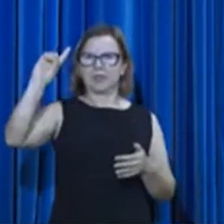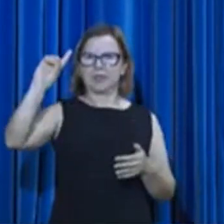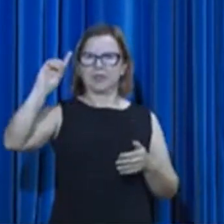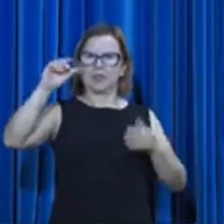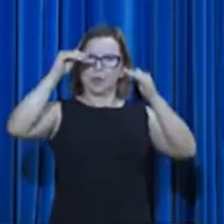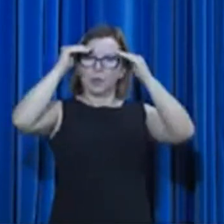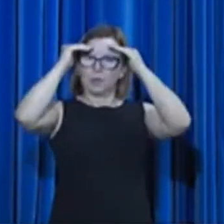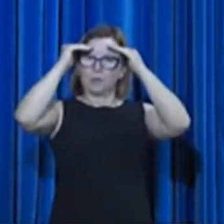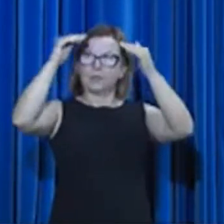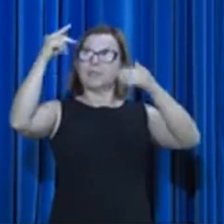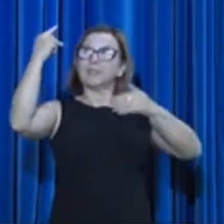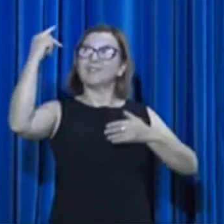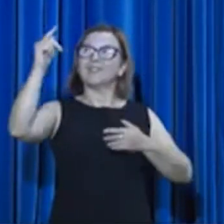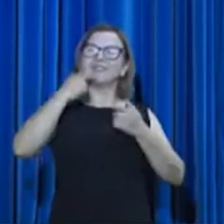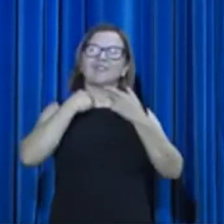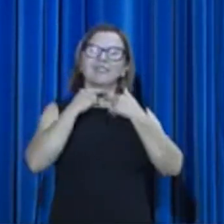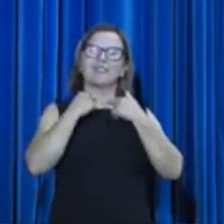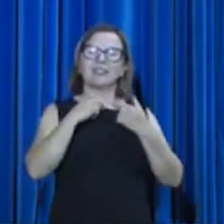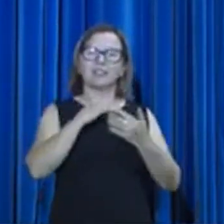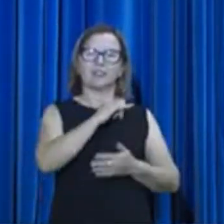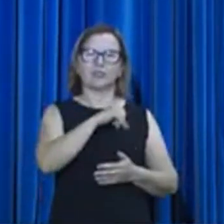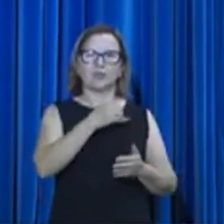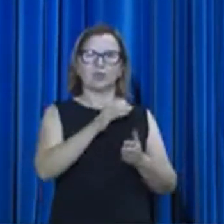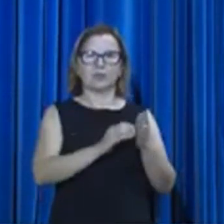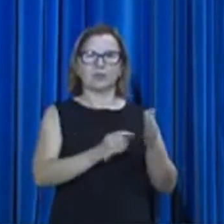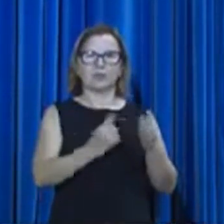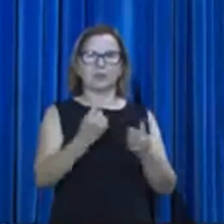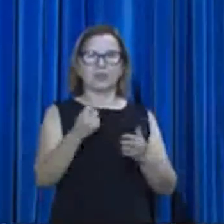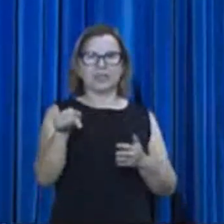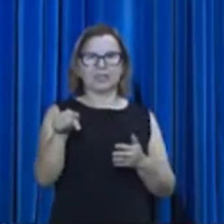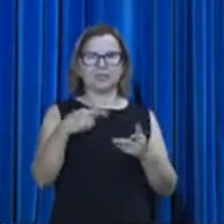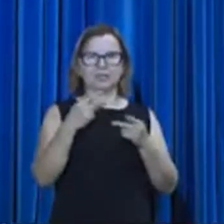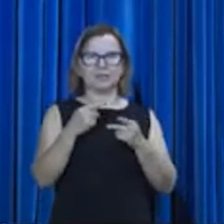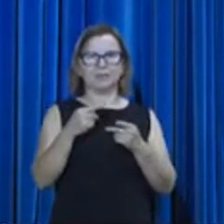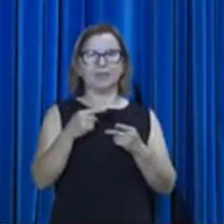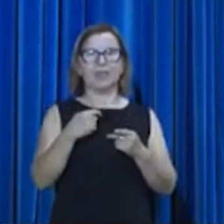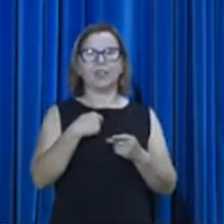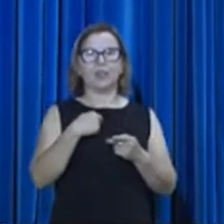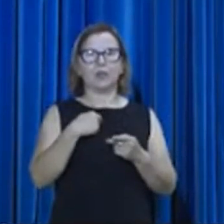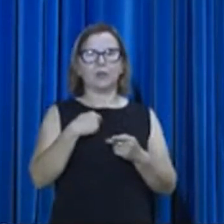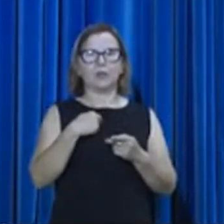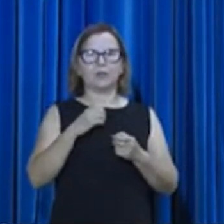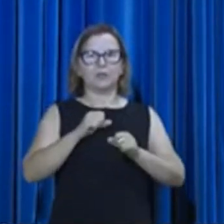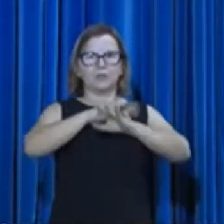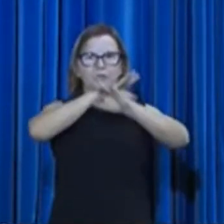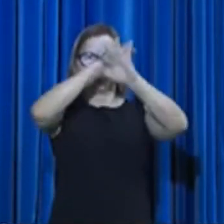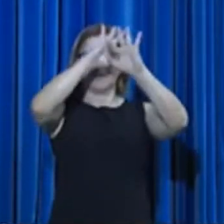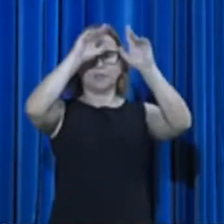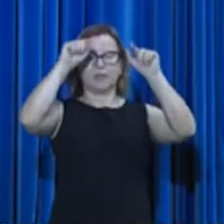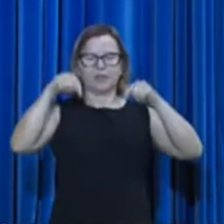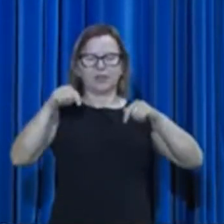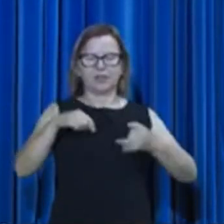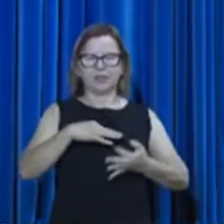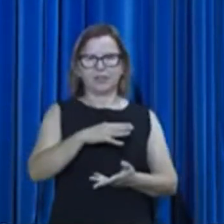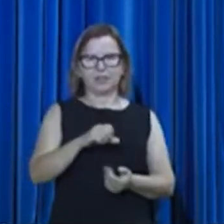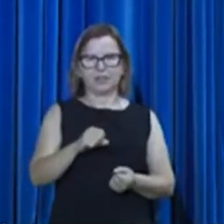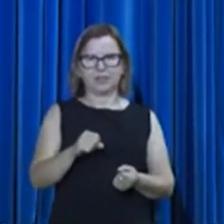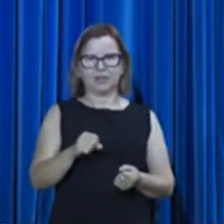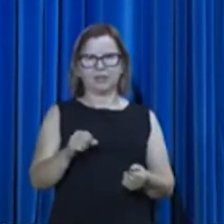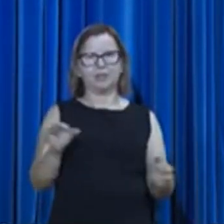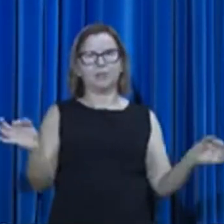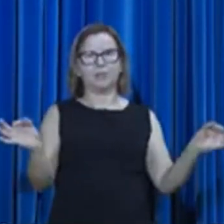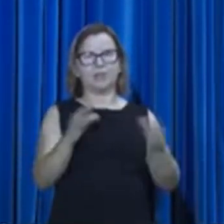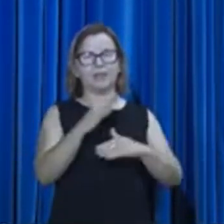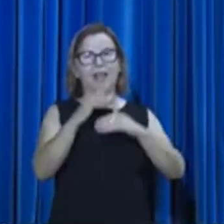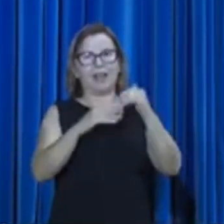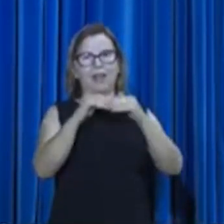vontade. Veja o que diz João 17, 4. Eu te glorifiquei na terra, consumando a